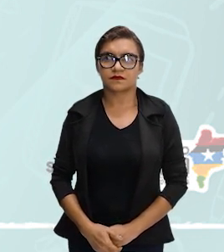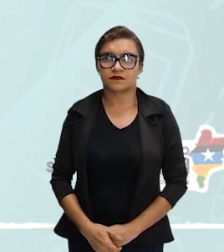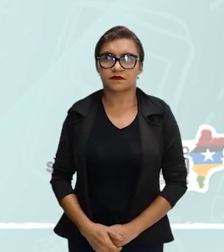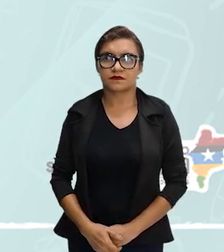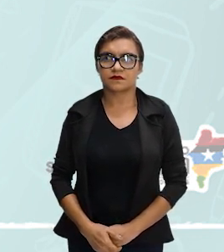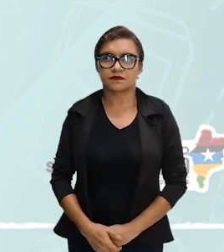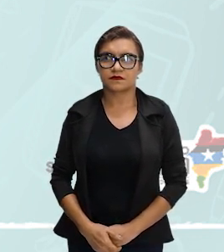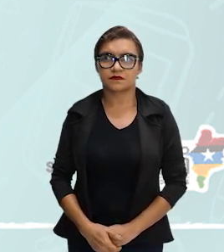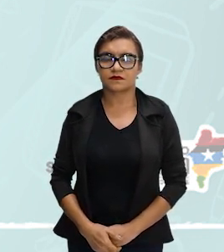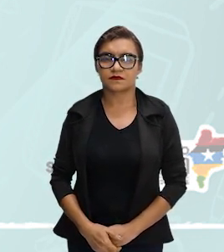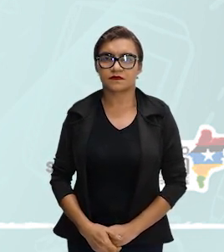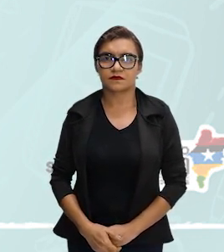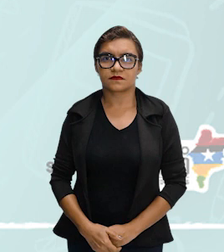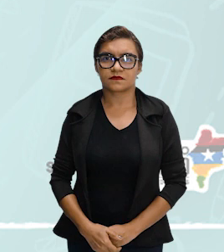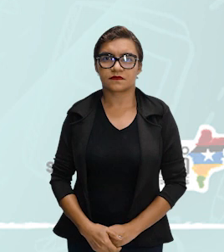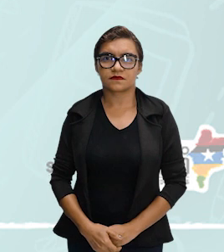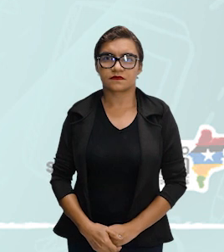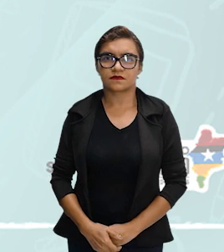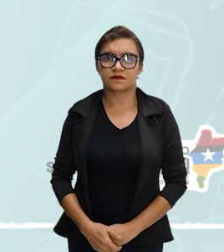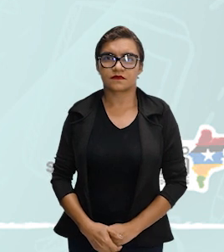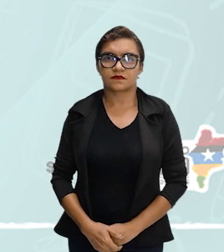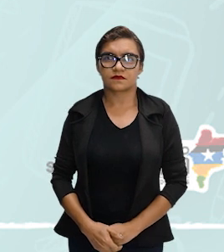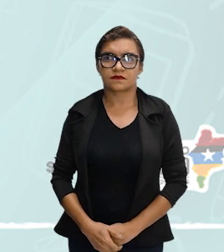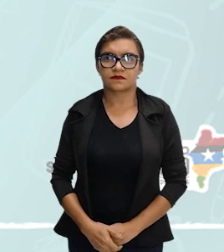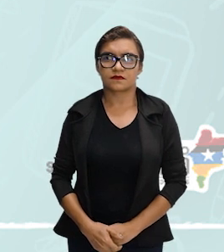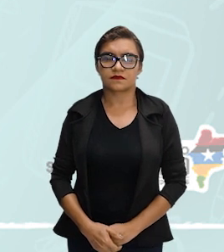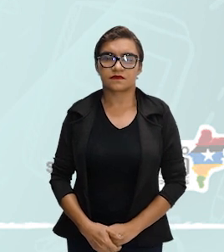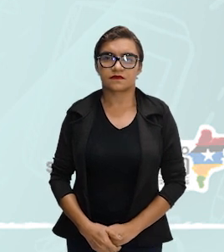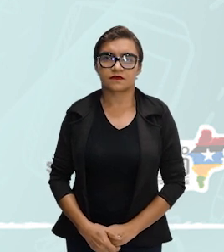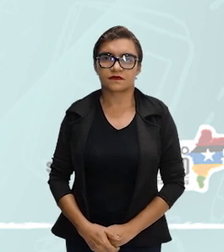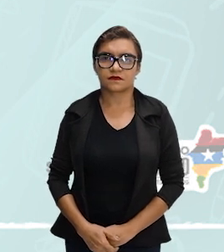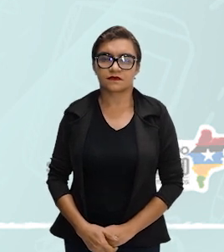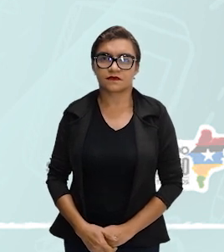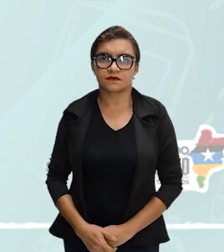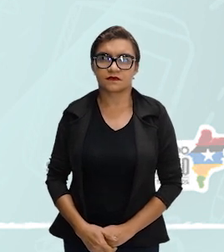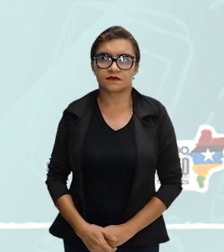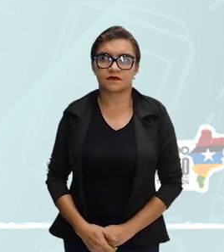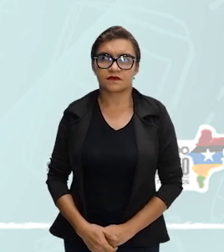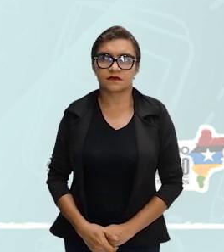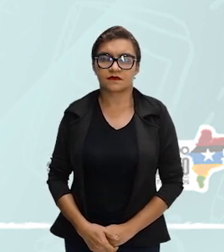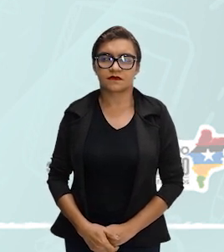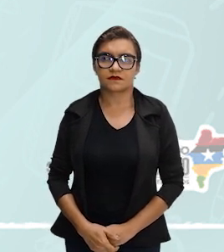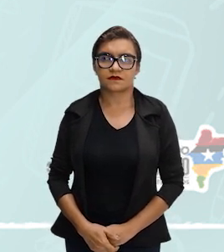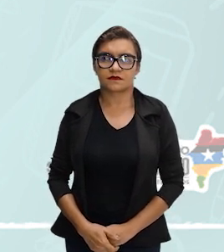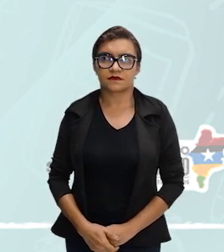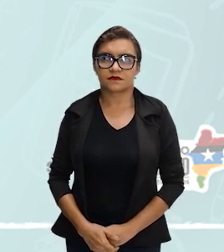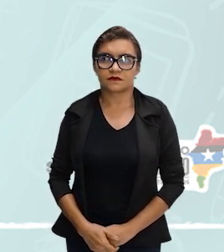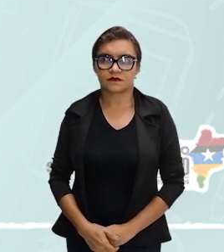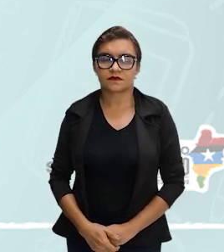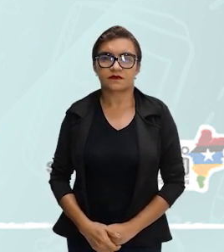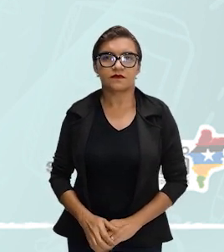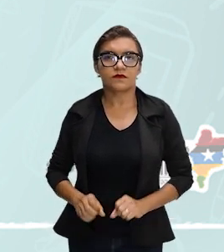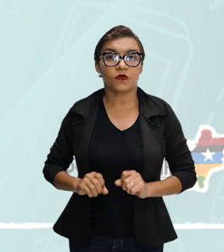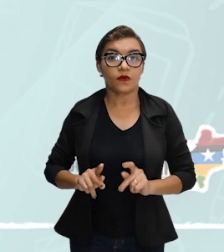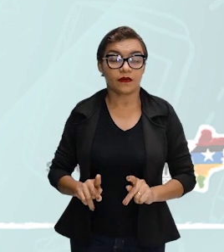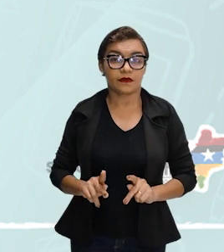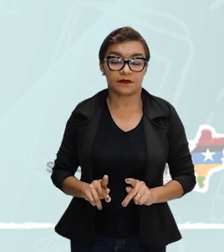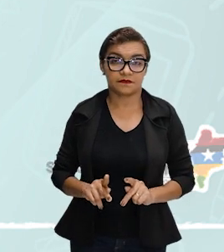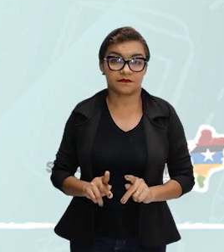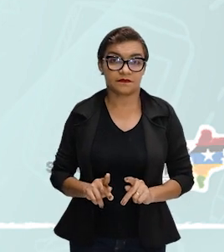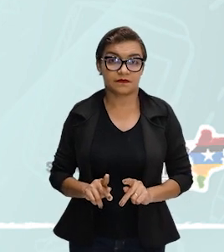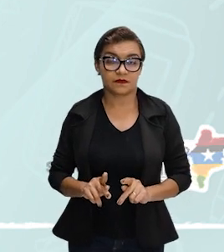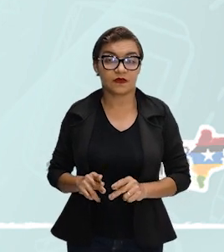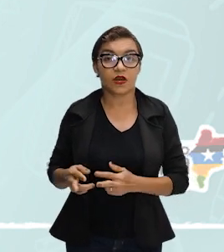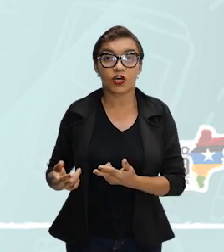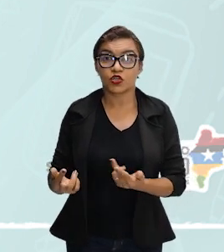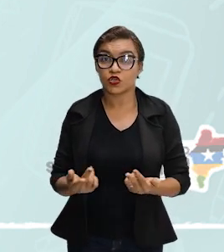añadan información sobre cómo ocurre la acción o que elementos involucra. Ok. Do mesmo